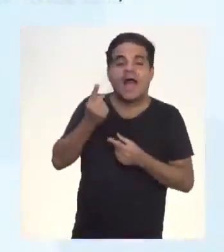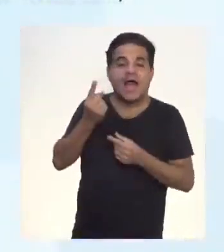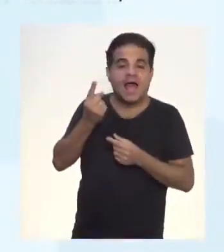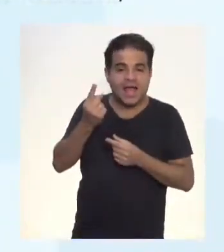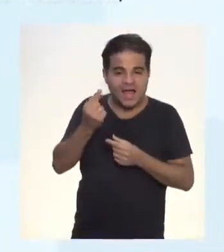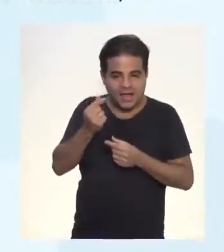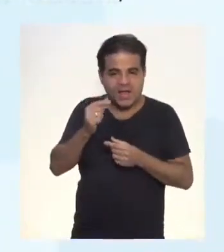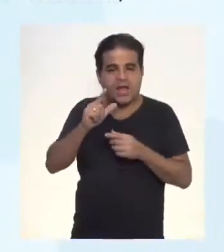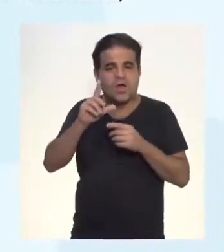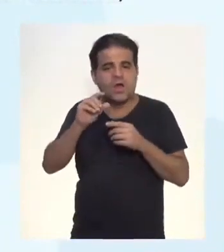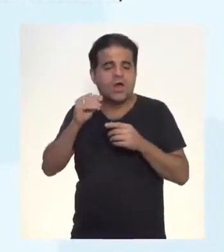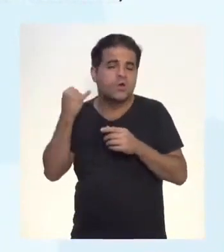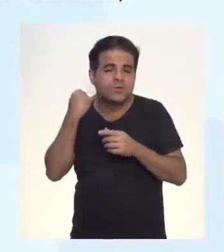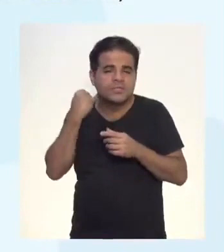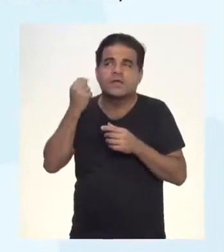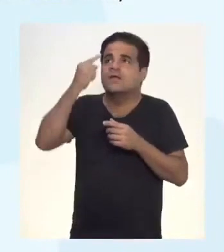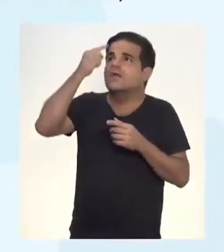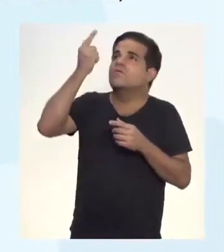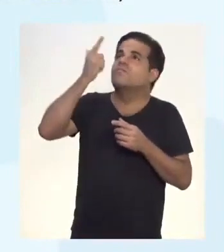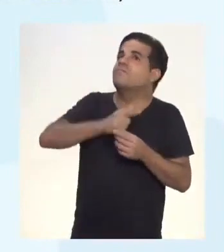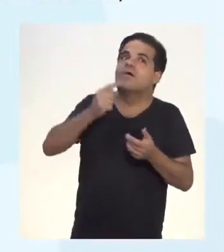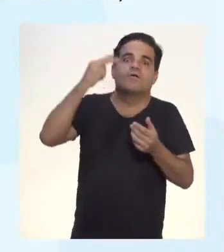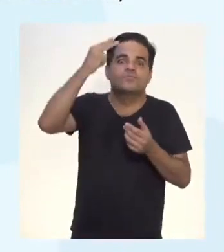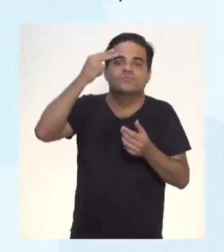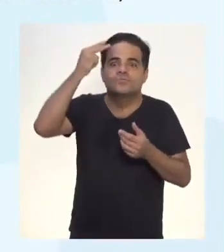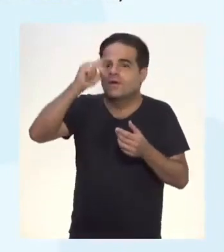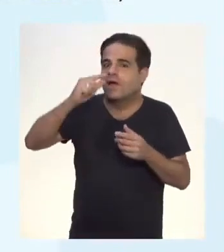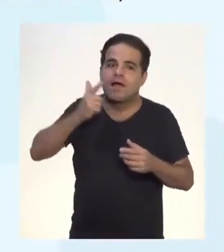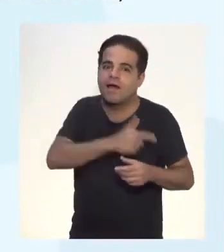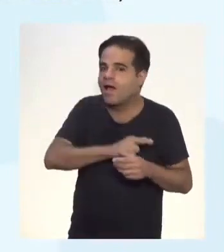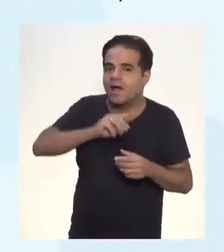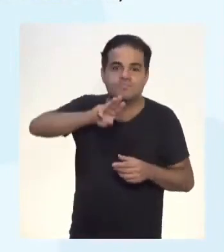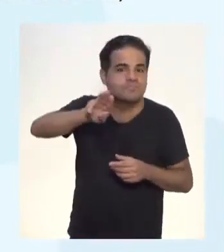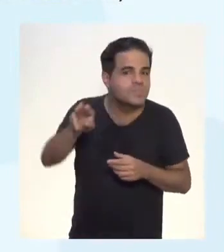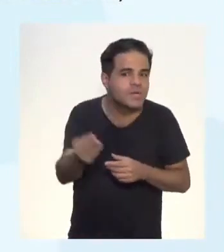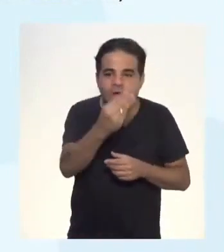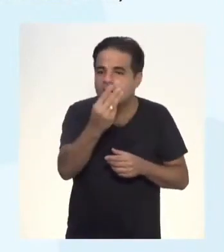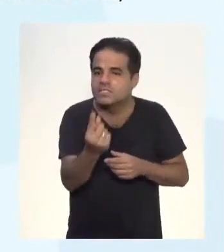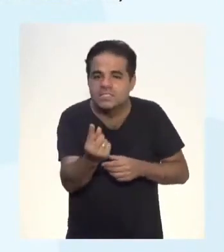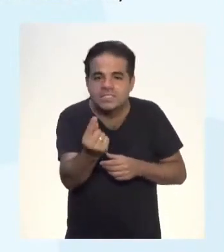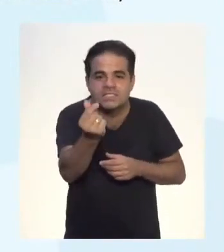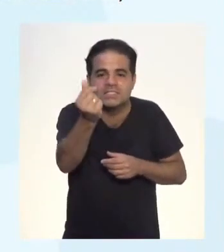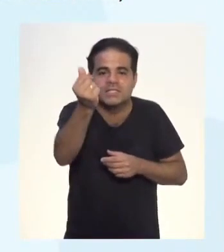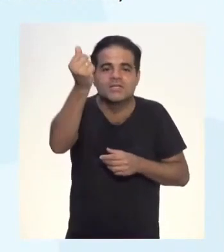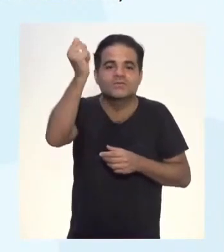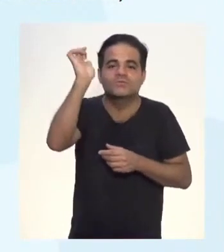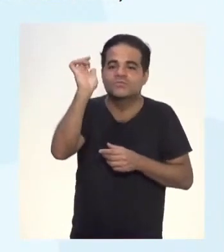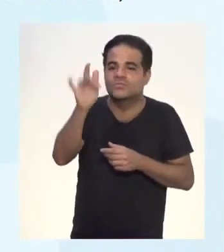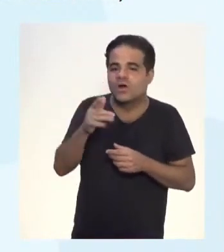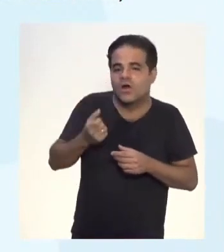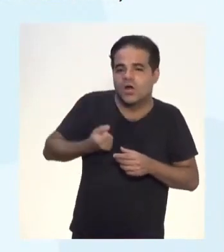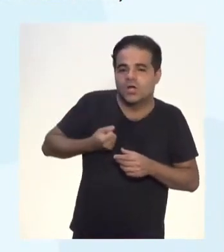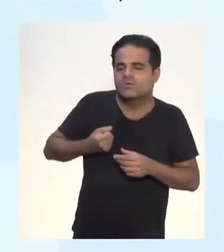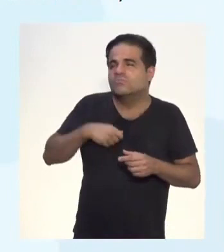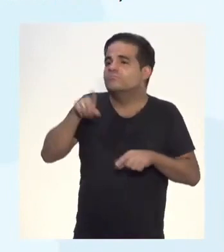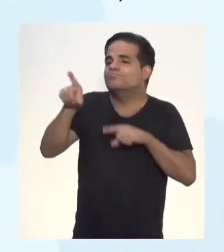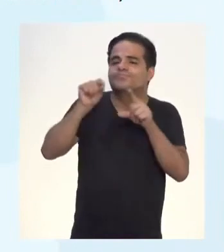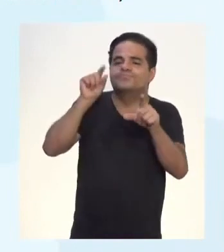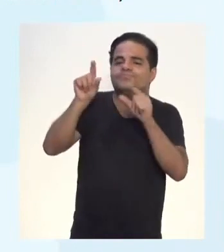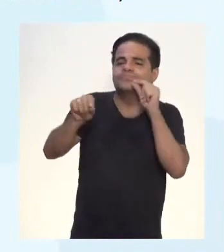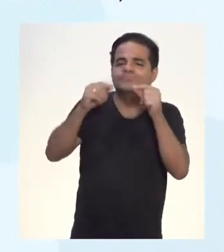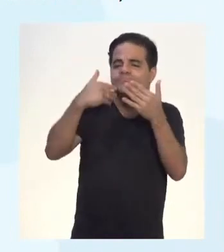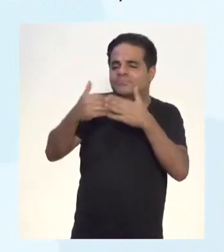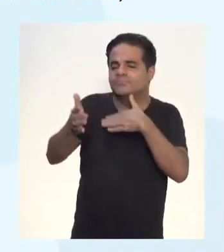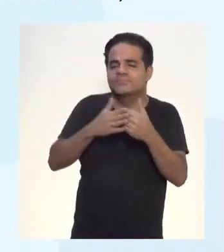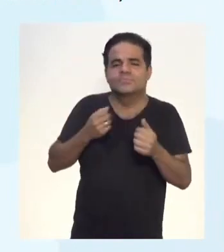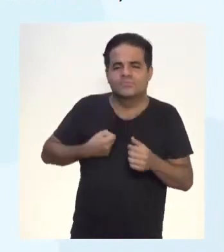meta de vida, né, quem nunca sonhou em ganhar milhões assim, né, só jogando um número aí aleatório, né? Vocês